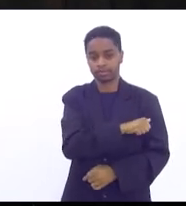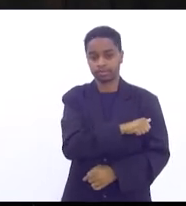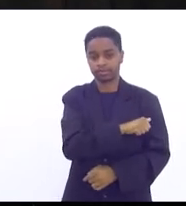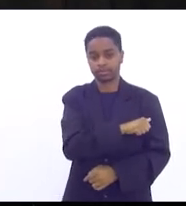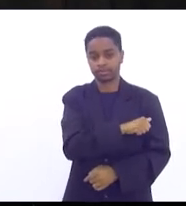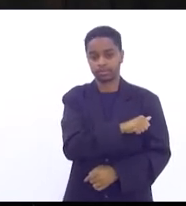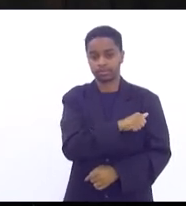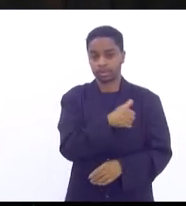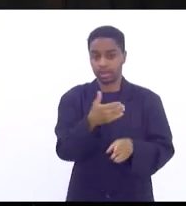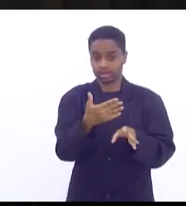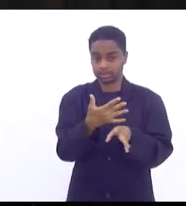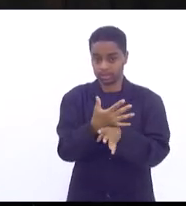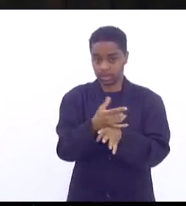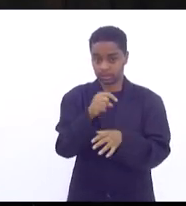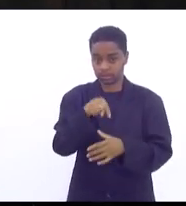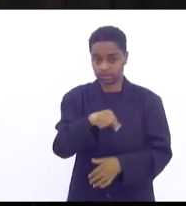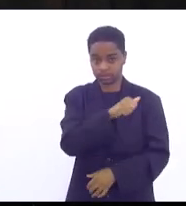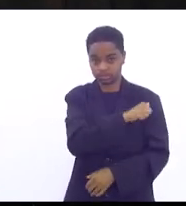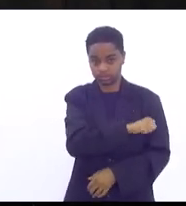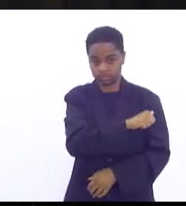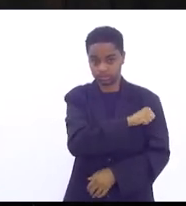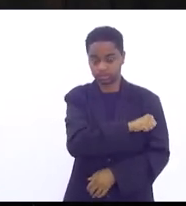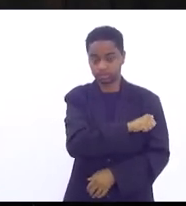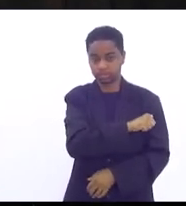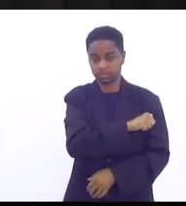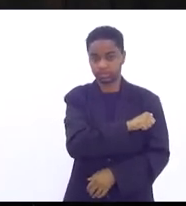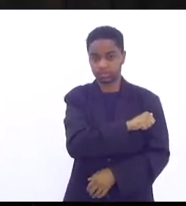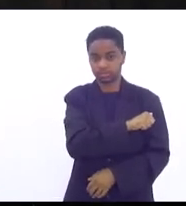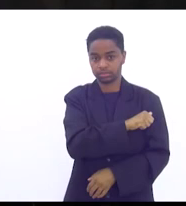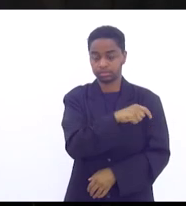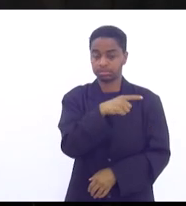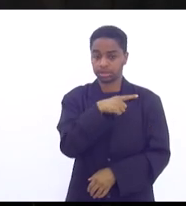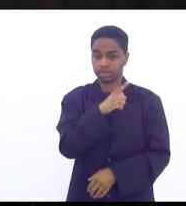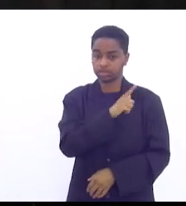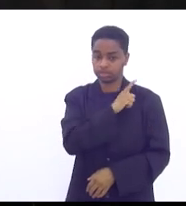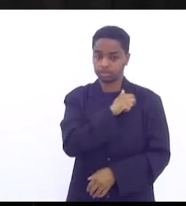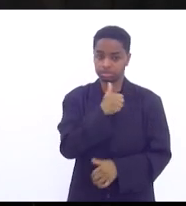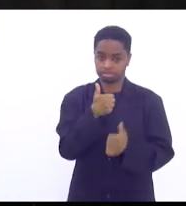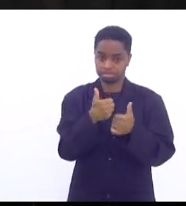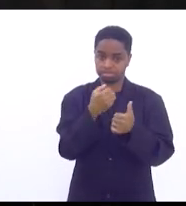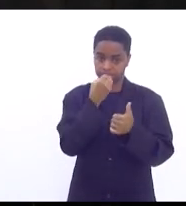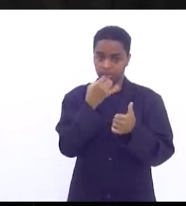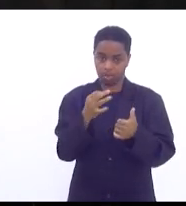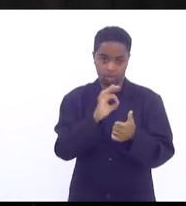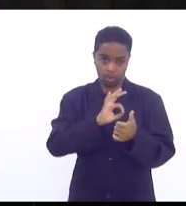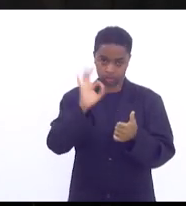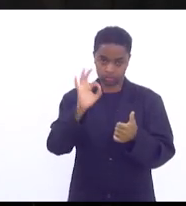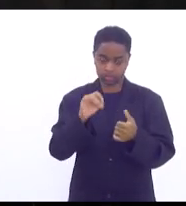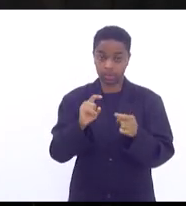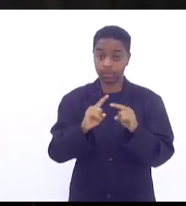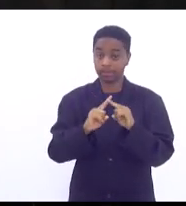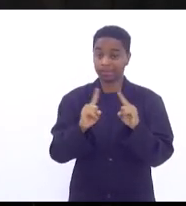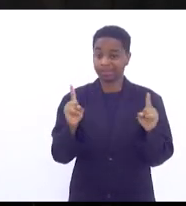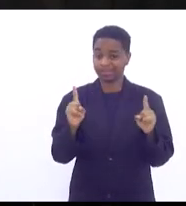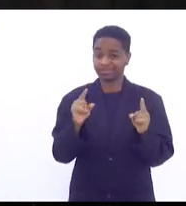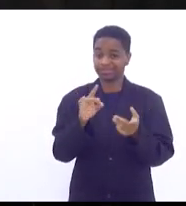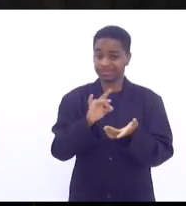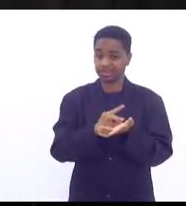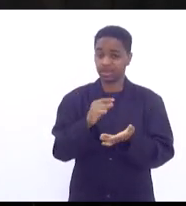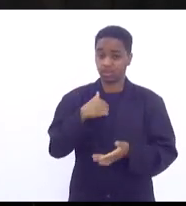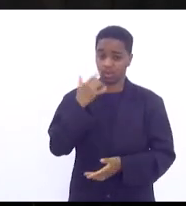a cidade do Rio de Janeiro, tem um bom gestor, ótimo. Mas eu acho muito